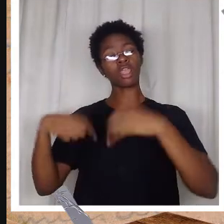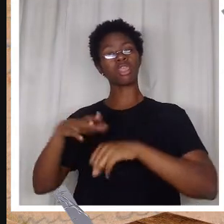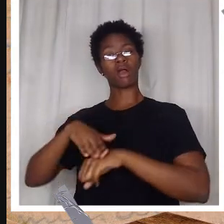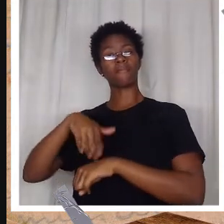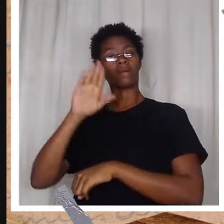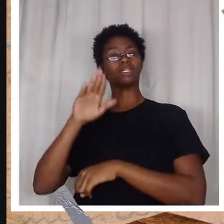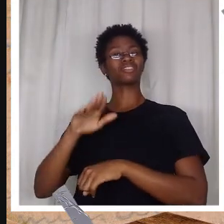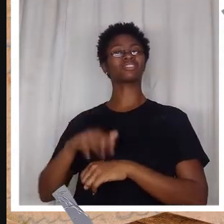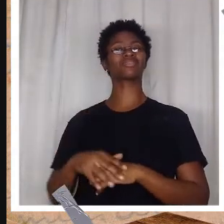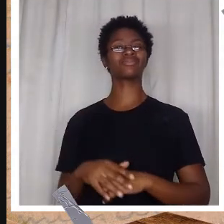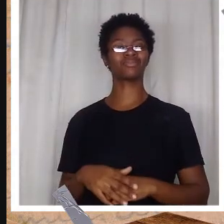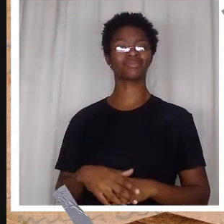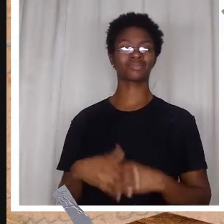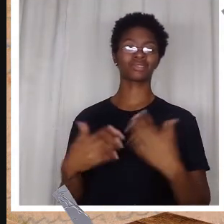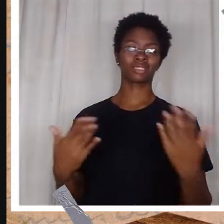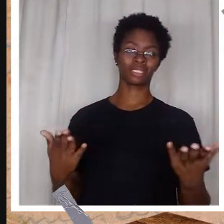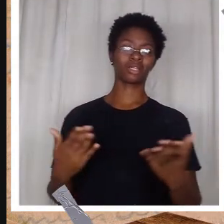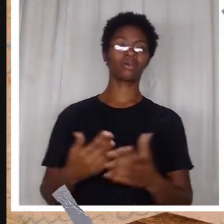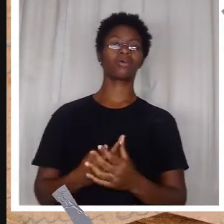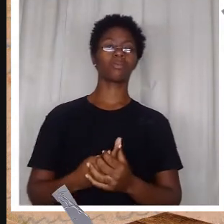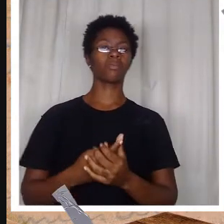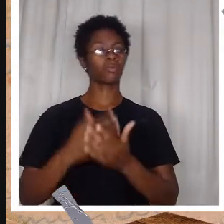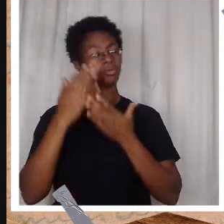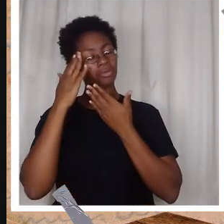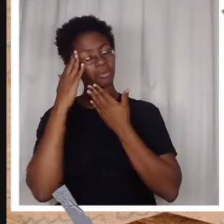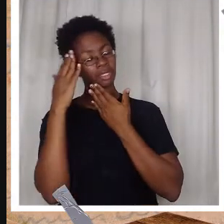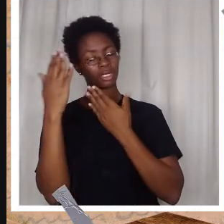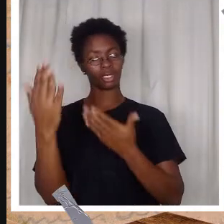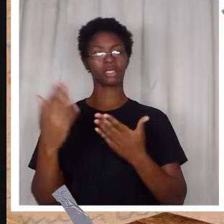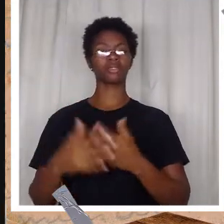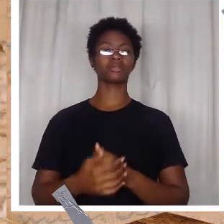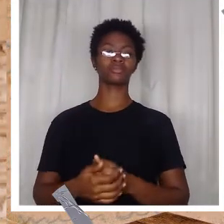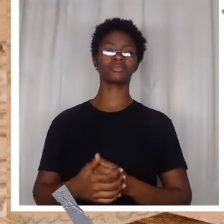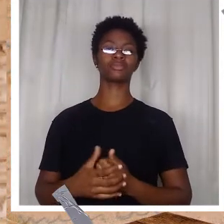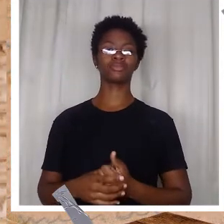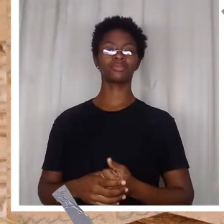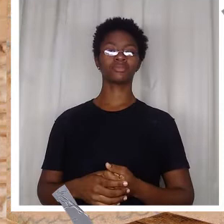do lodo, né, João, uma delas, e Carolina também.